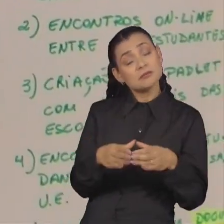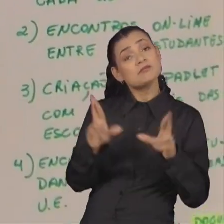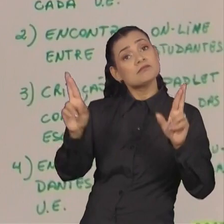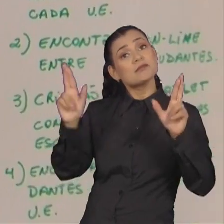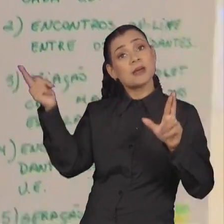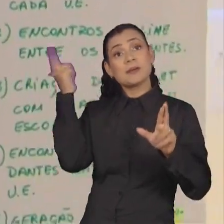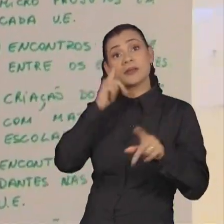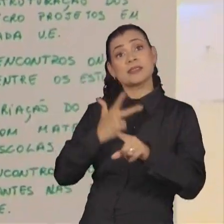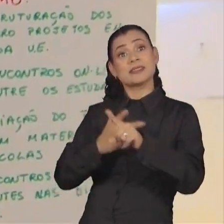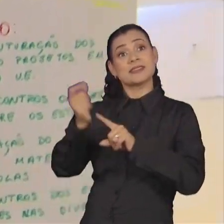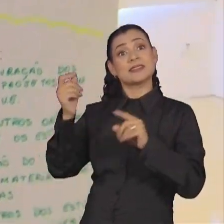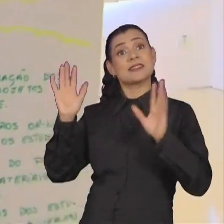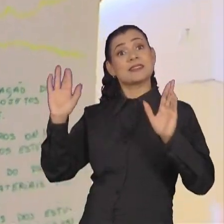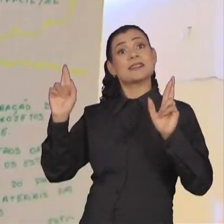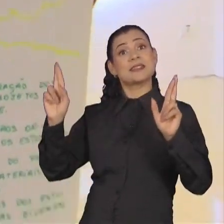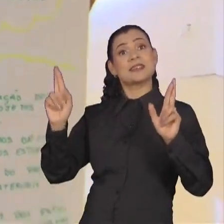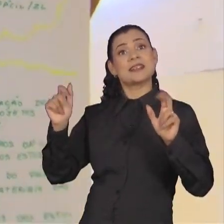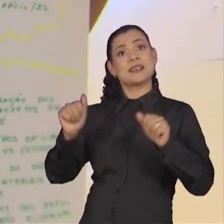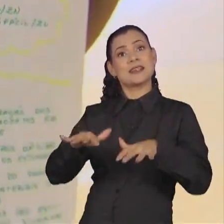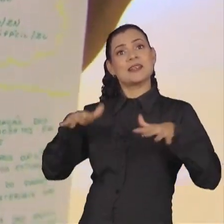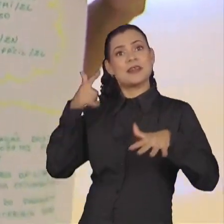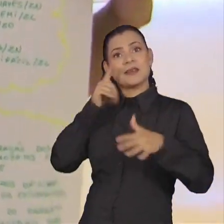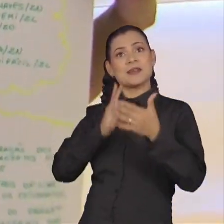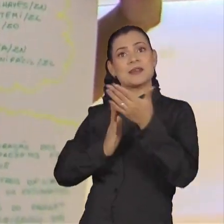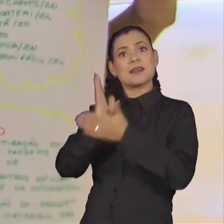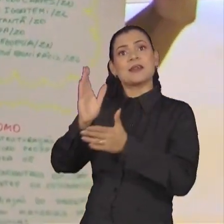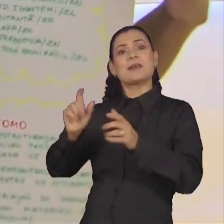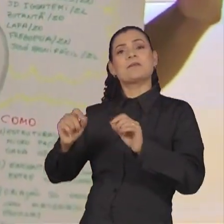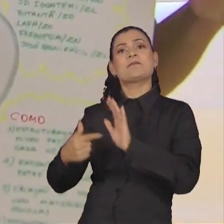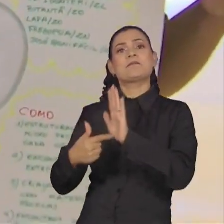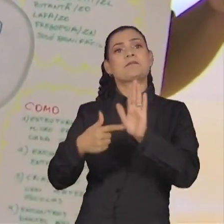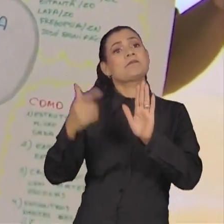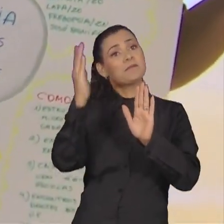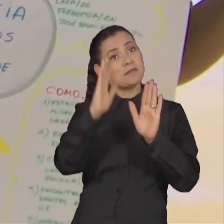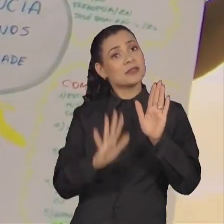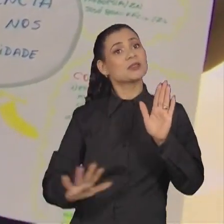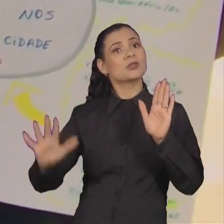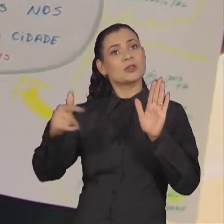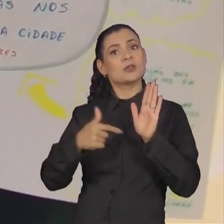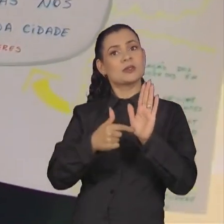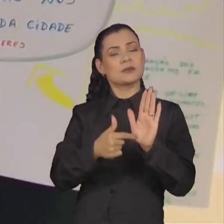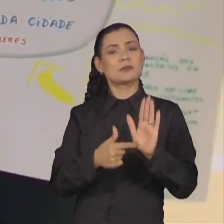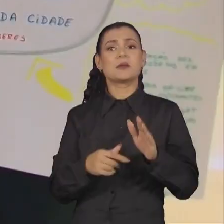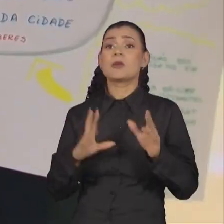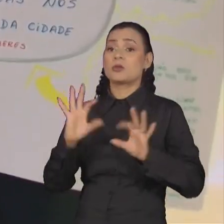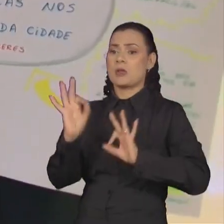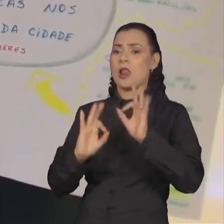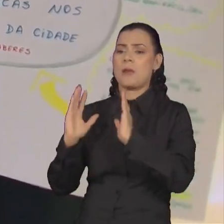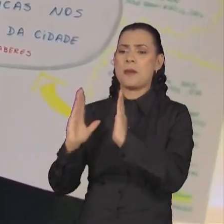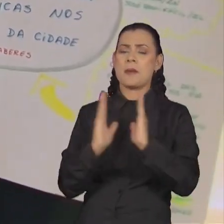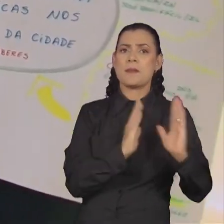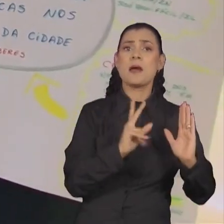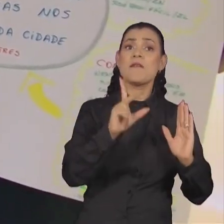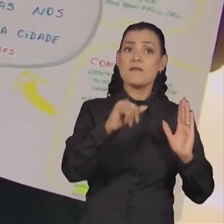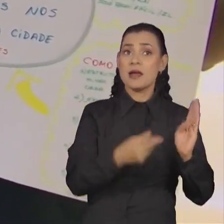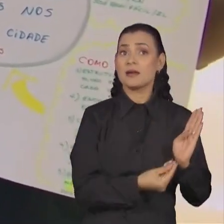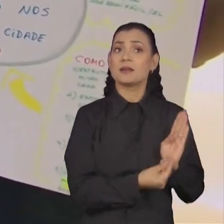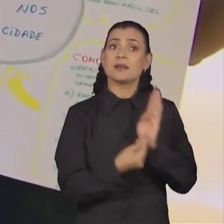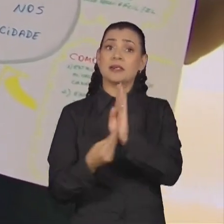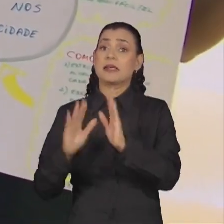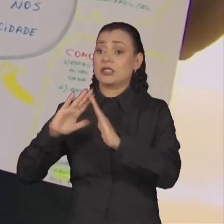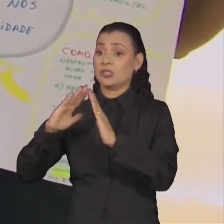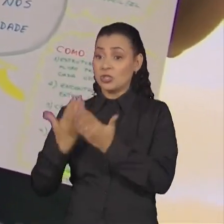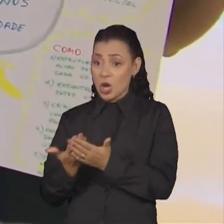ganhar, né, nessa conferência para chegar para a Conferência Nacional. É isso aí. Tudo que foi feito aqui, gente, vai ser levado para dentro da